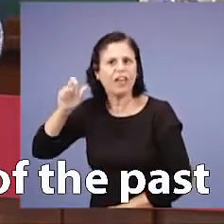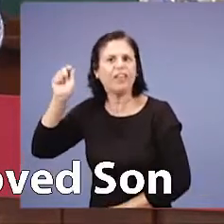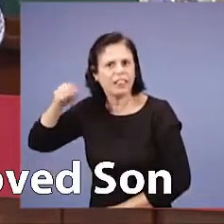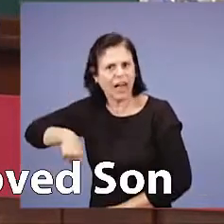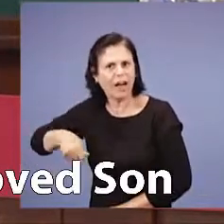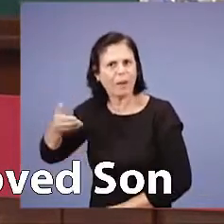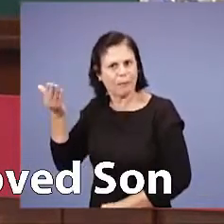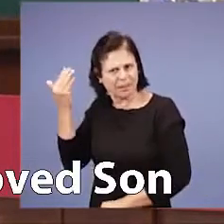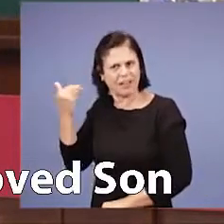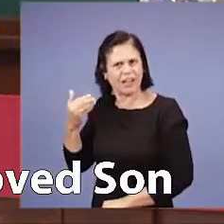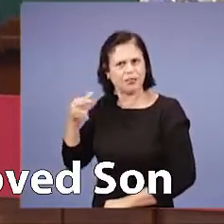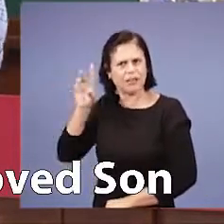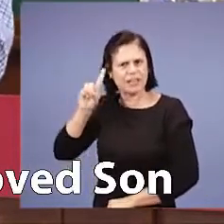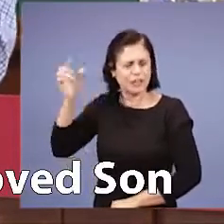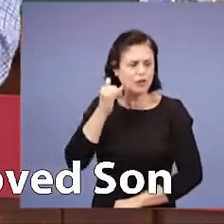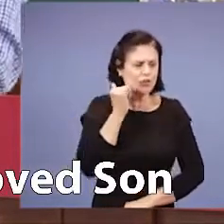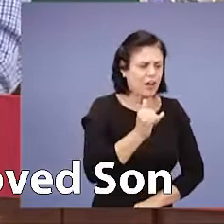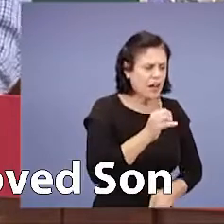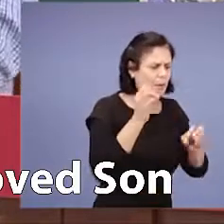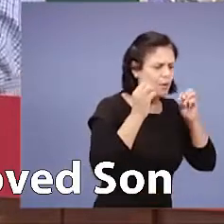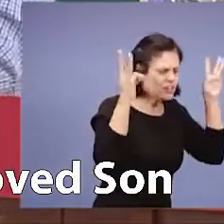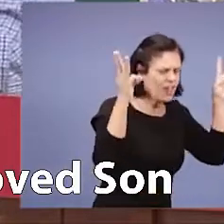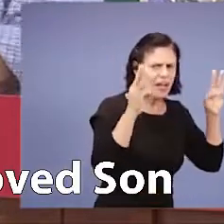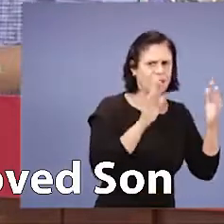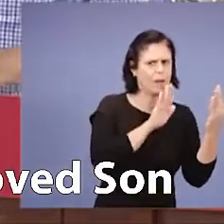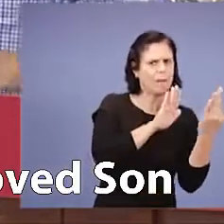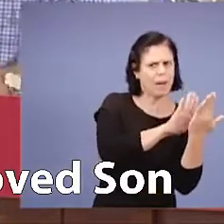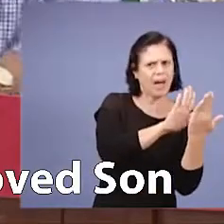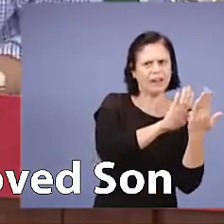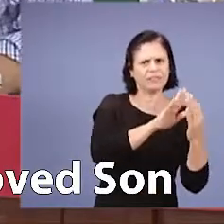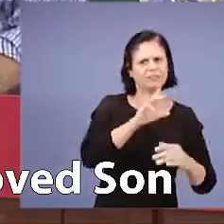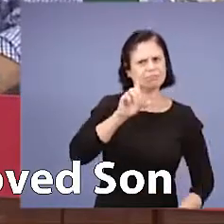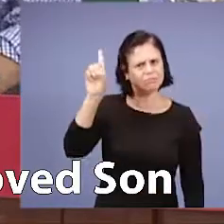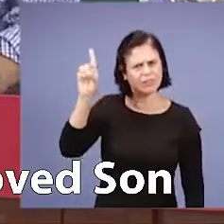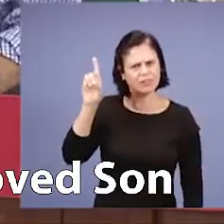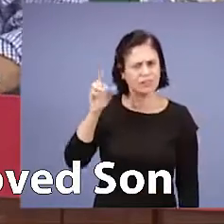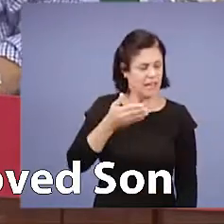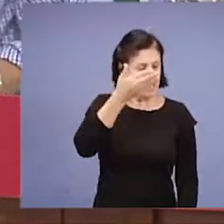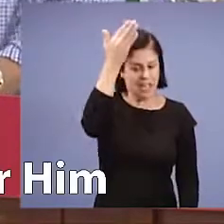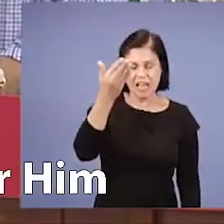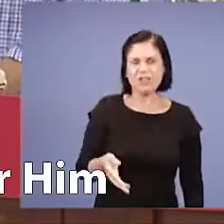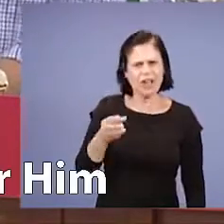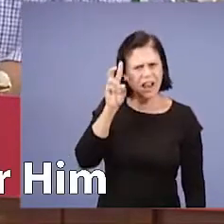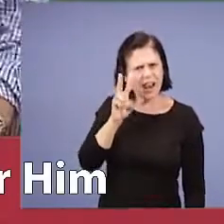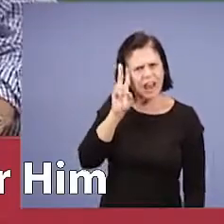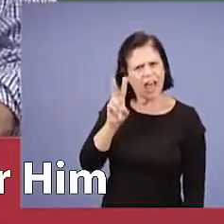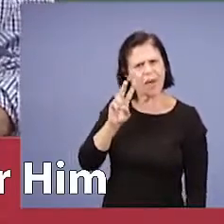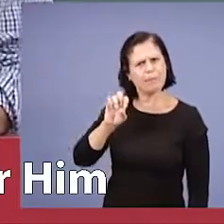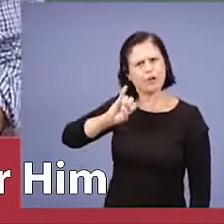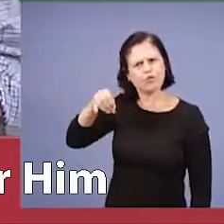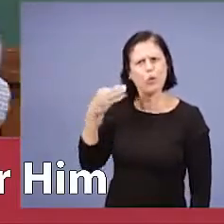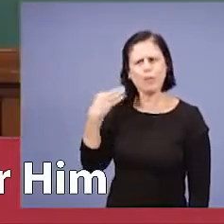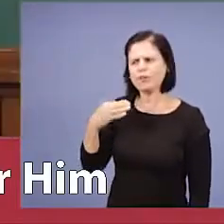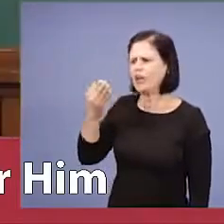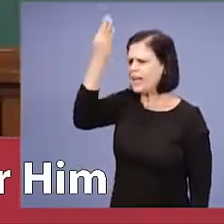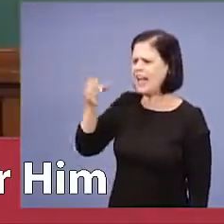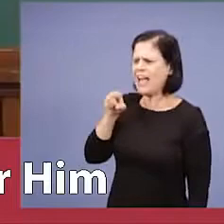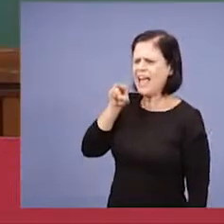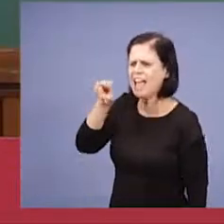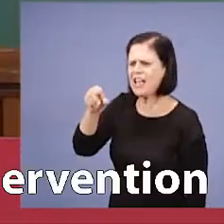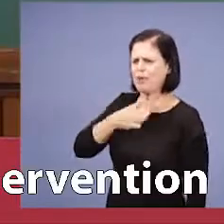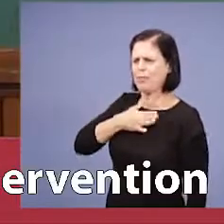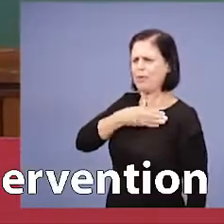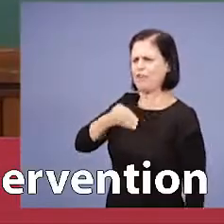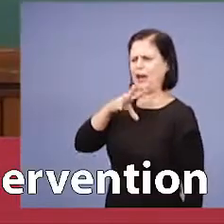passado a voz dele foi ouvida é este o meu filho amado em quem me comprazo aérea